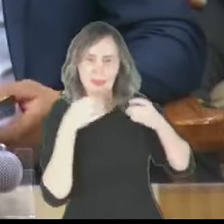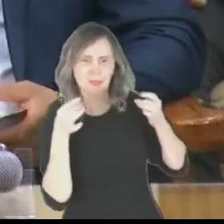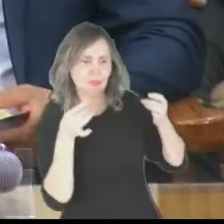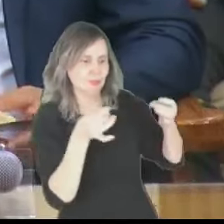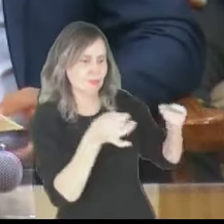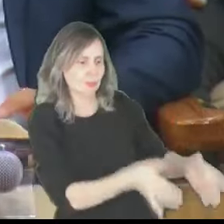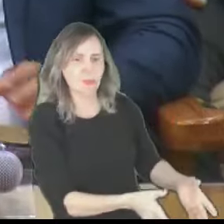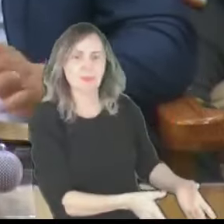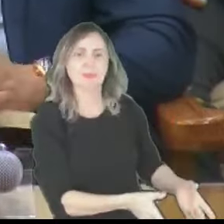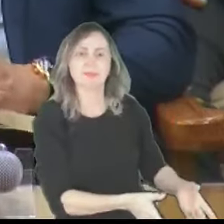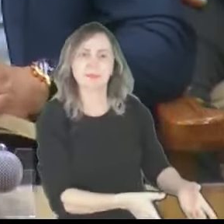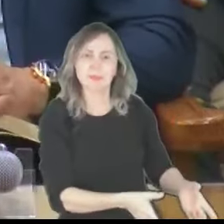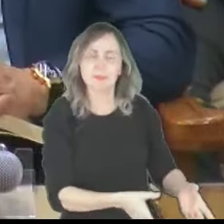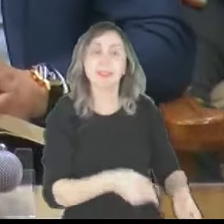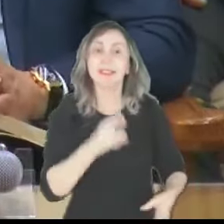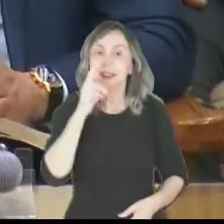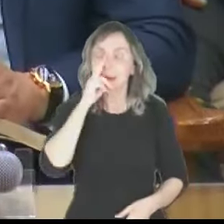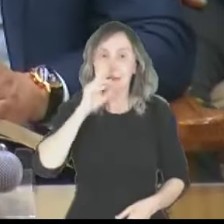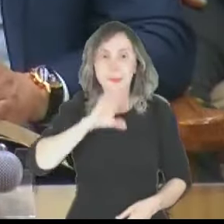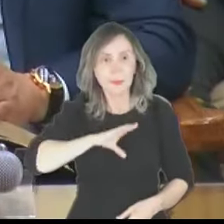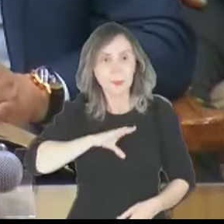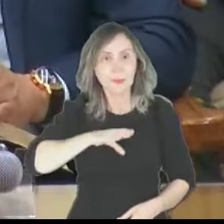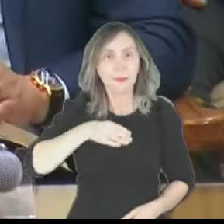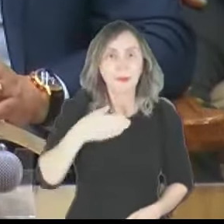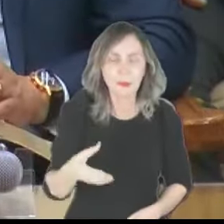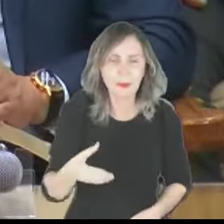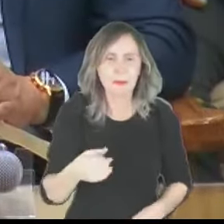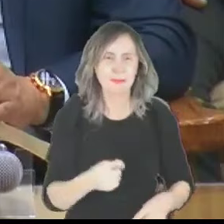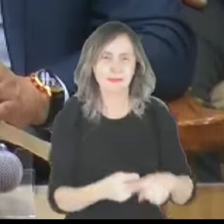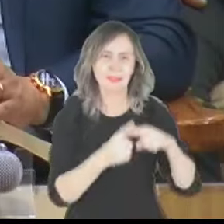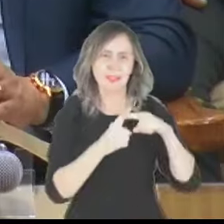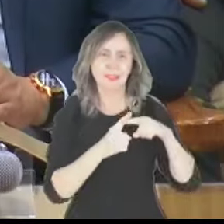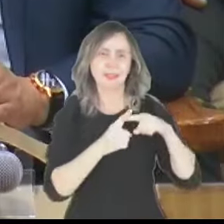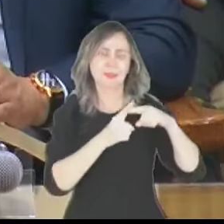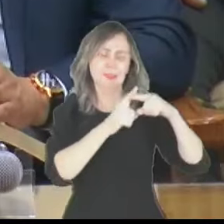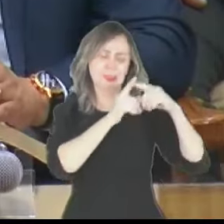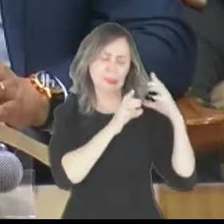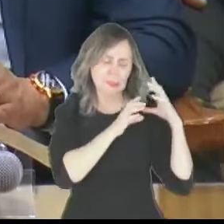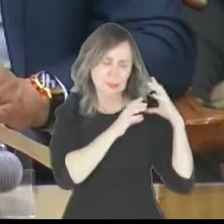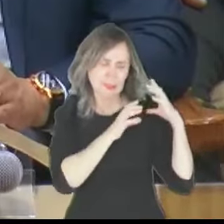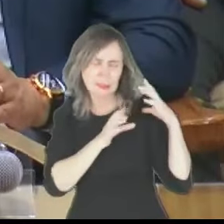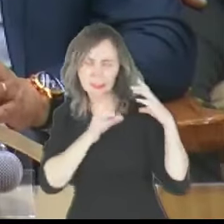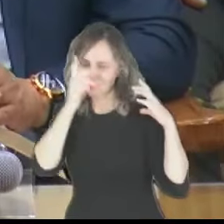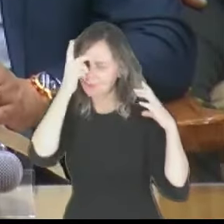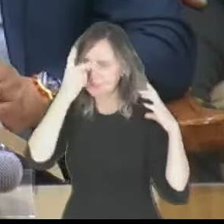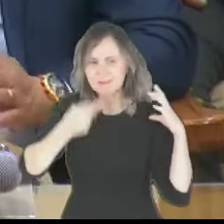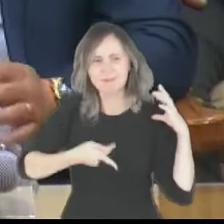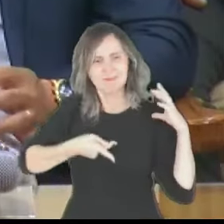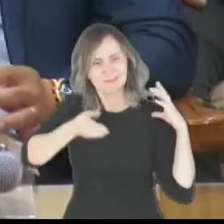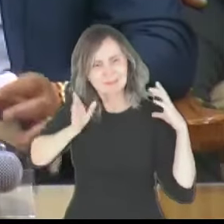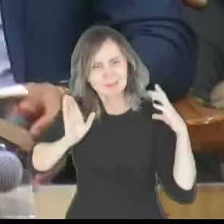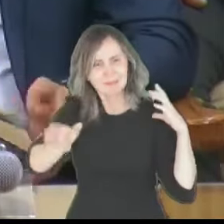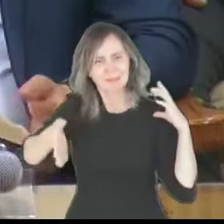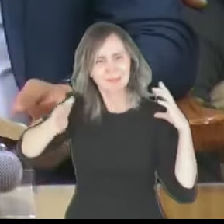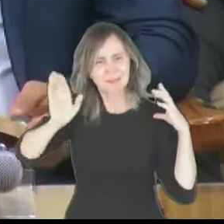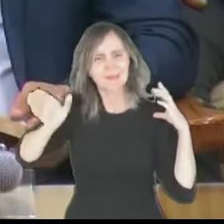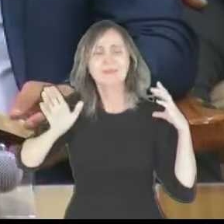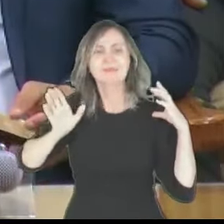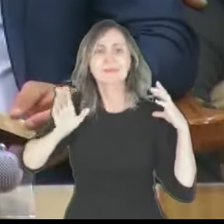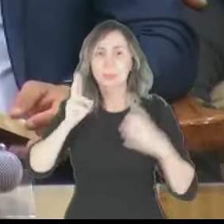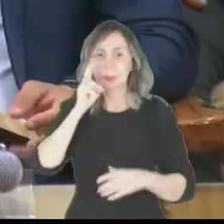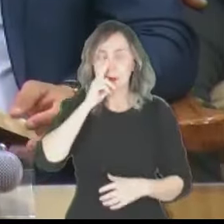O crente corajoso é aquele que leva a sua cruz. O crente corajoso é aquele que serve a Jesus.